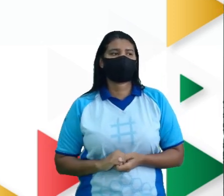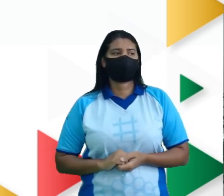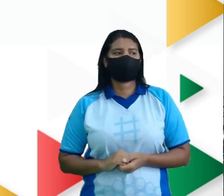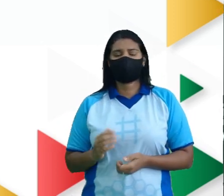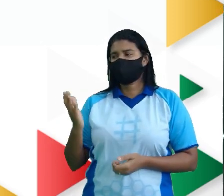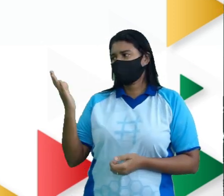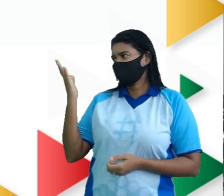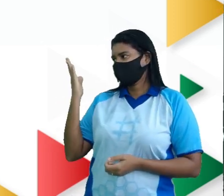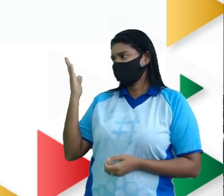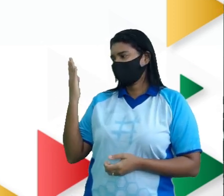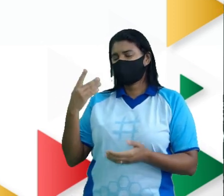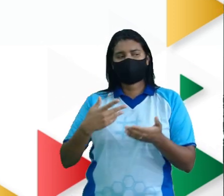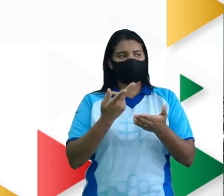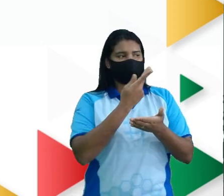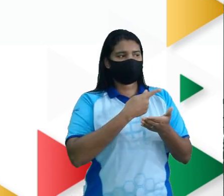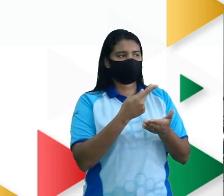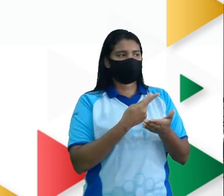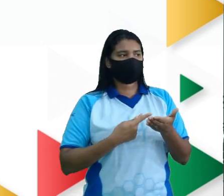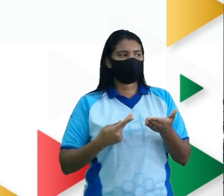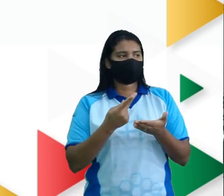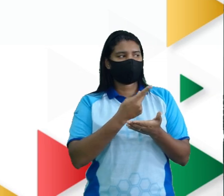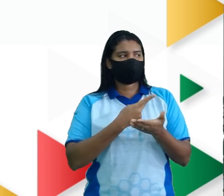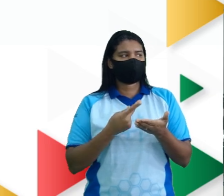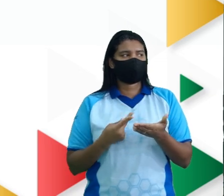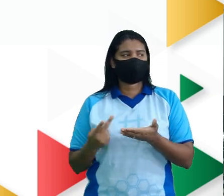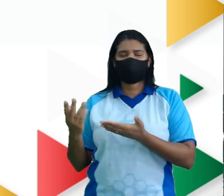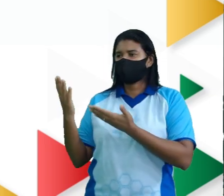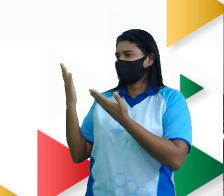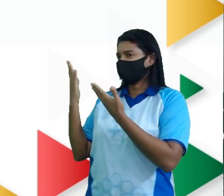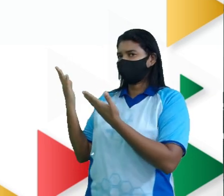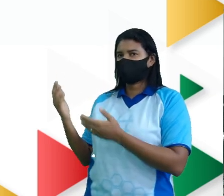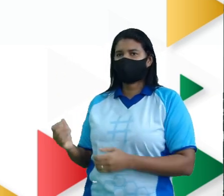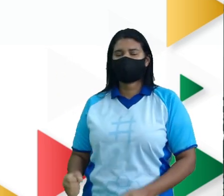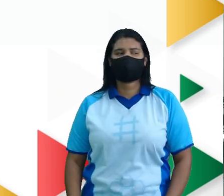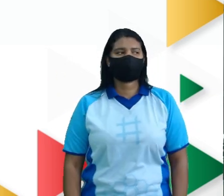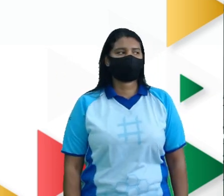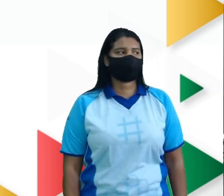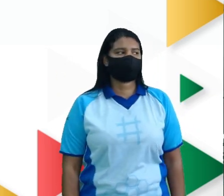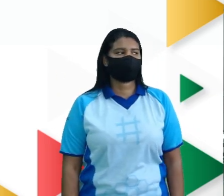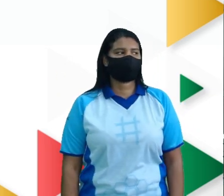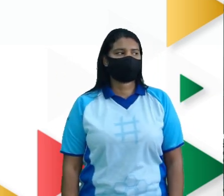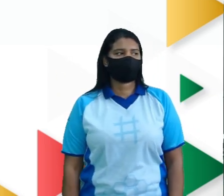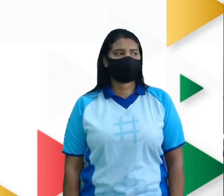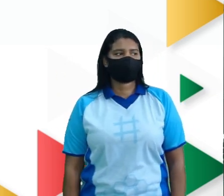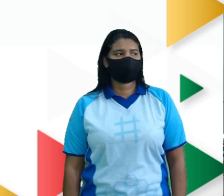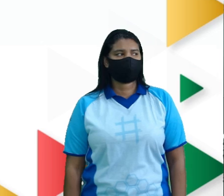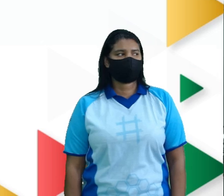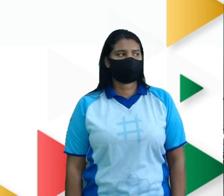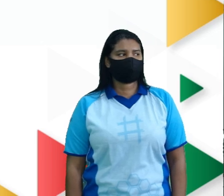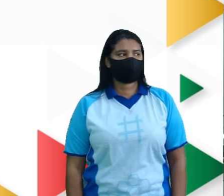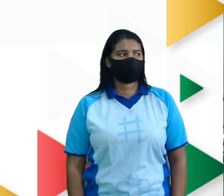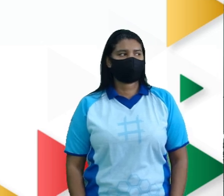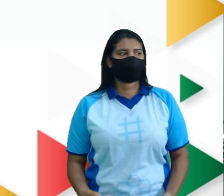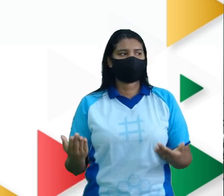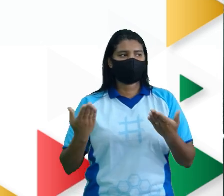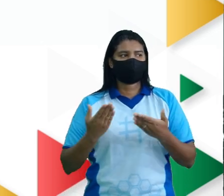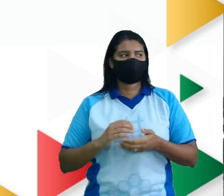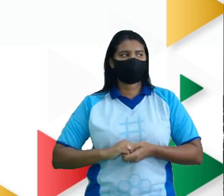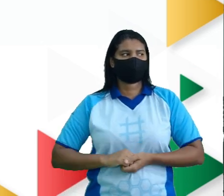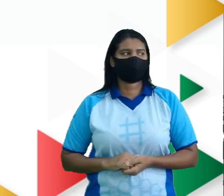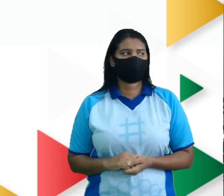tá? Desenhou? Viu aí? Gostou da animação? Eu gostei dessa. Aí a gente já fez o ângulo de 60